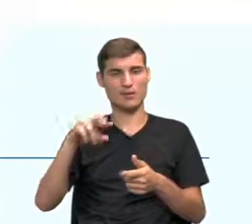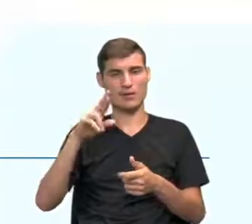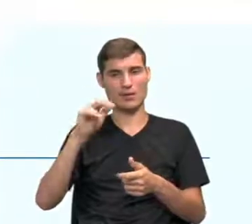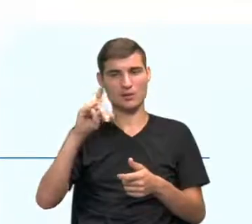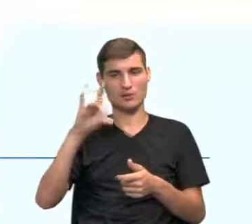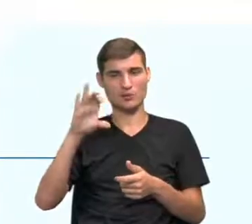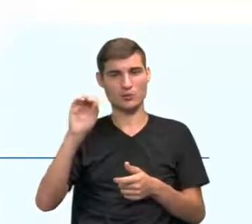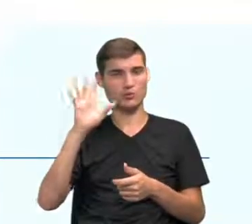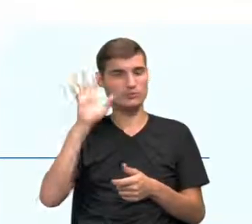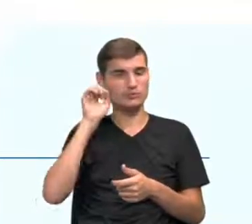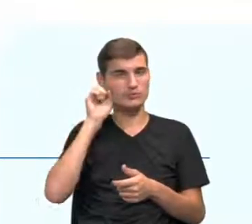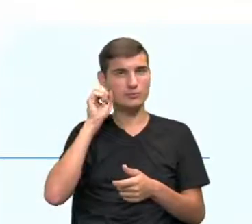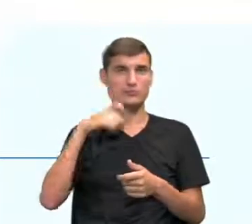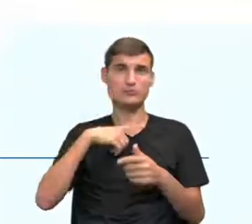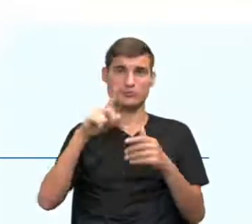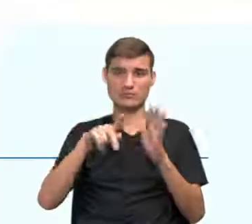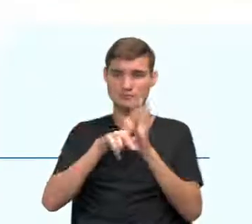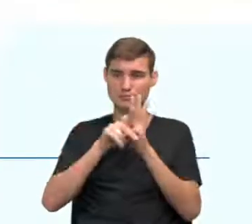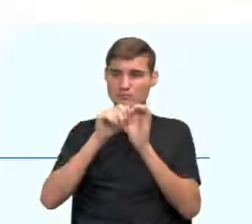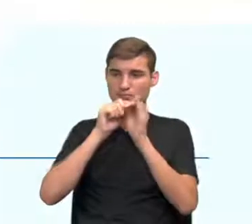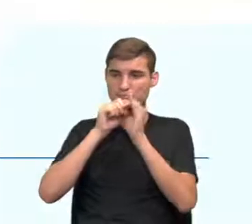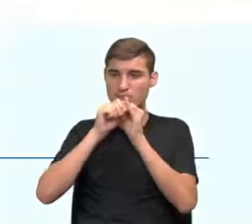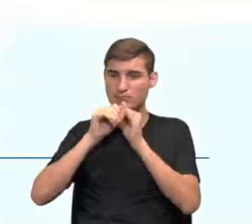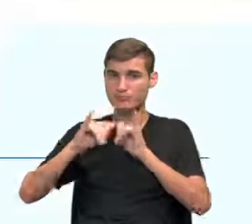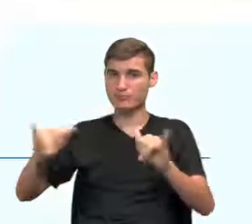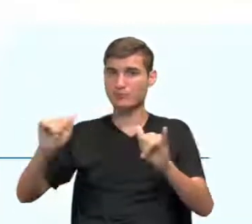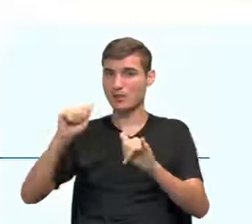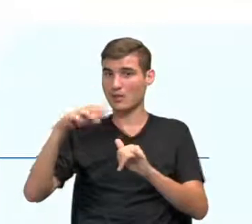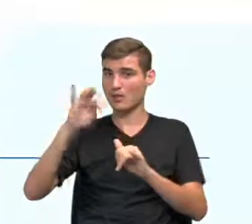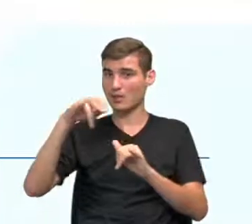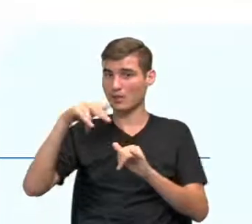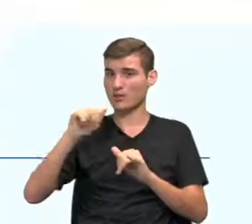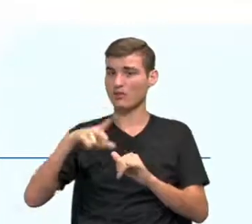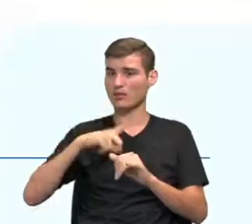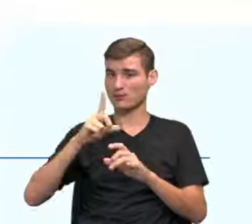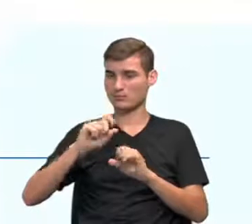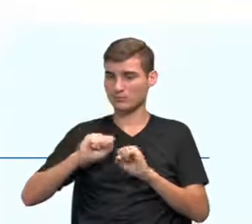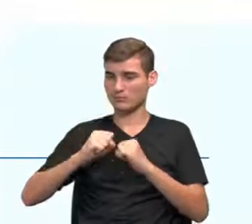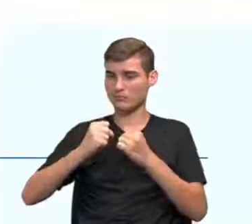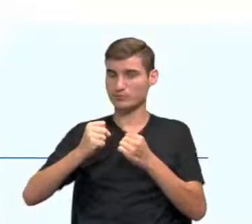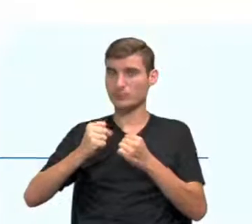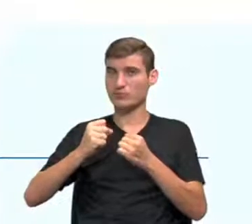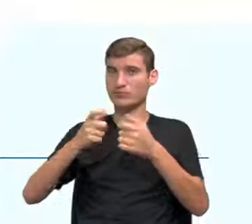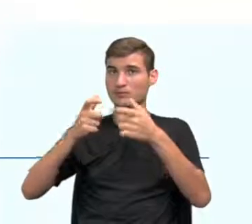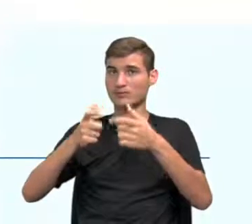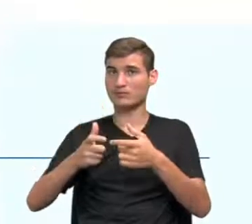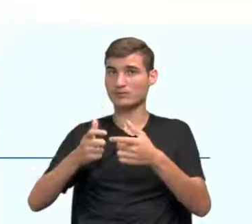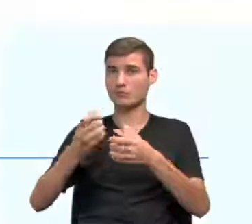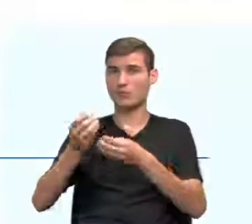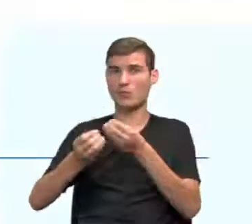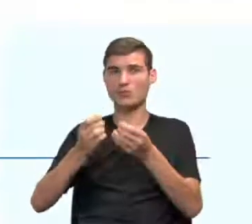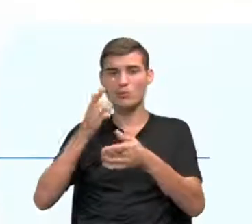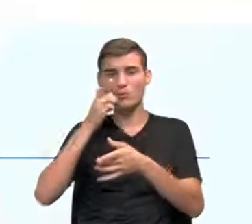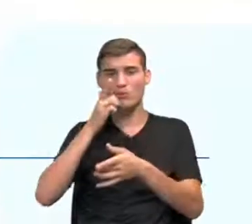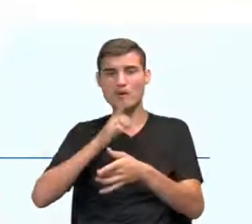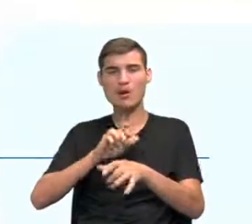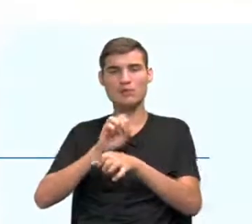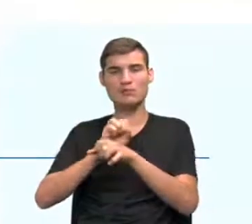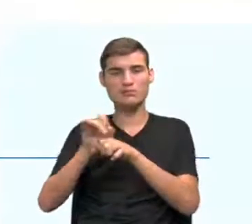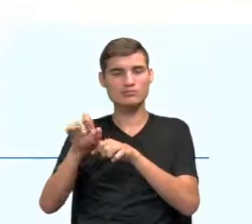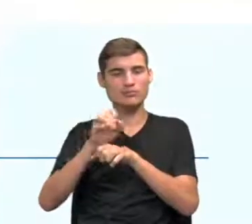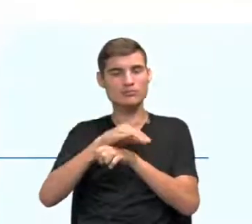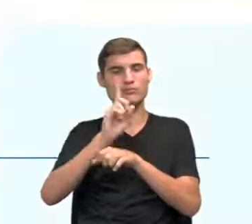que vai então passar para uma antena numa potência fixa, potência de transmissão, com um ganho de transmissão que vem